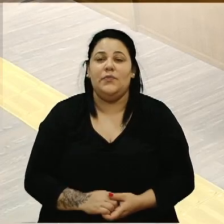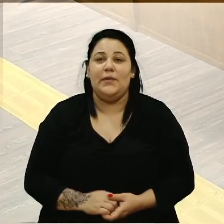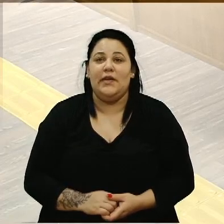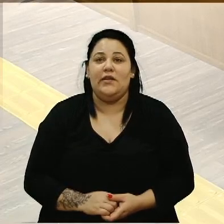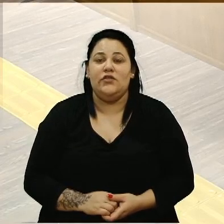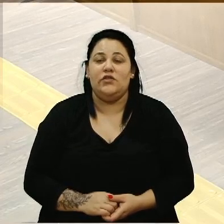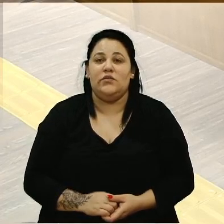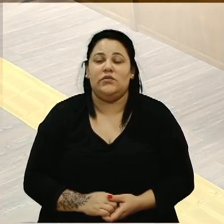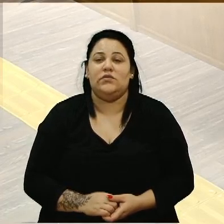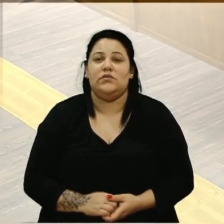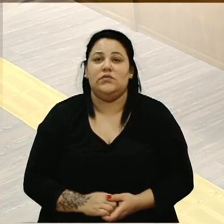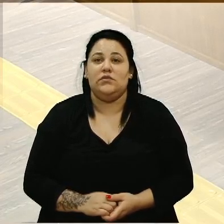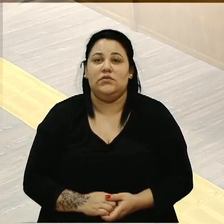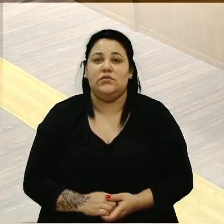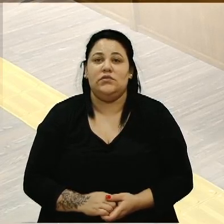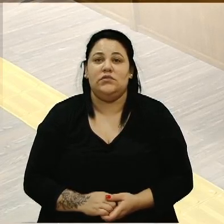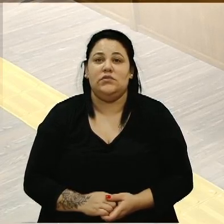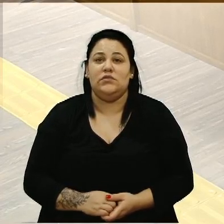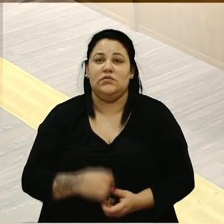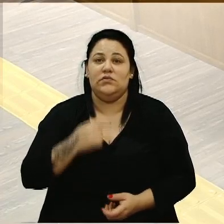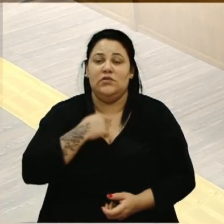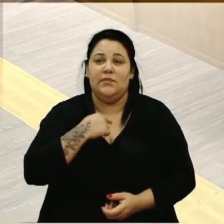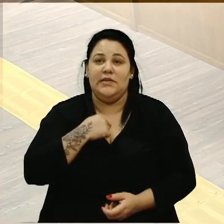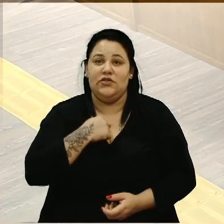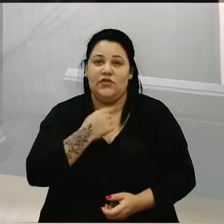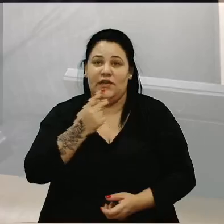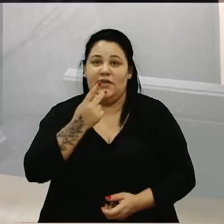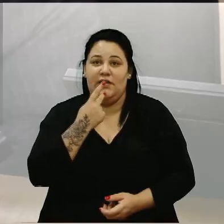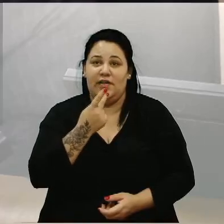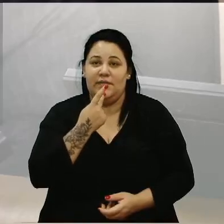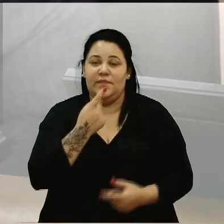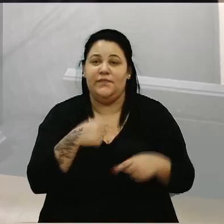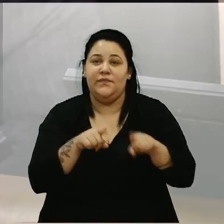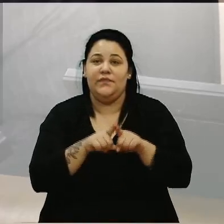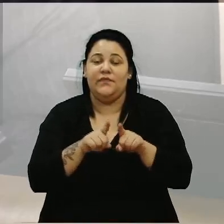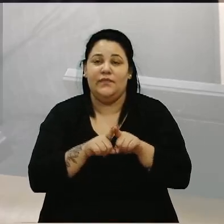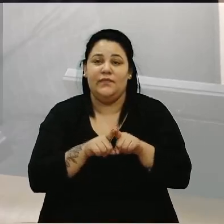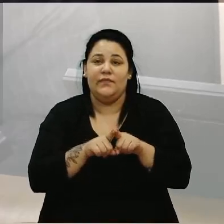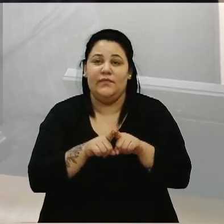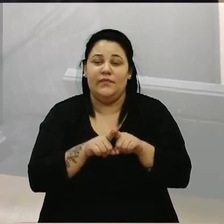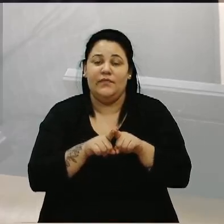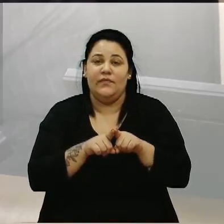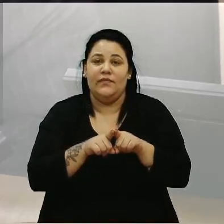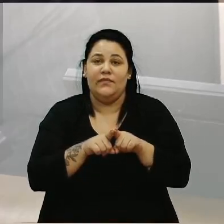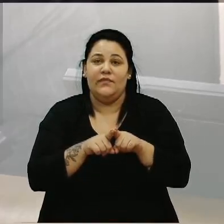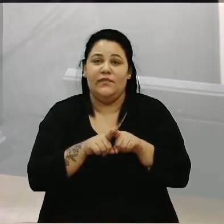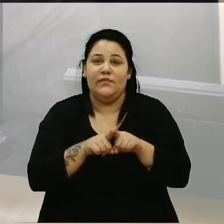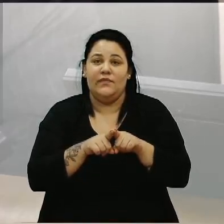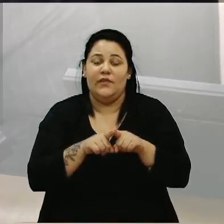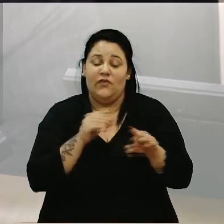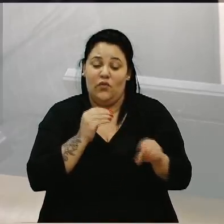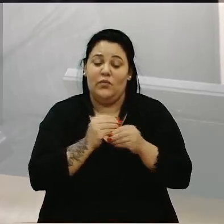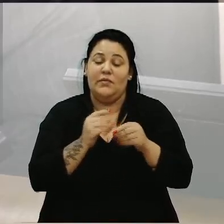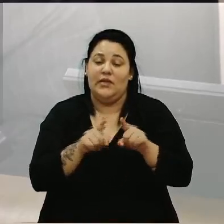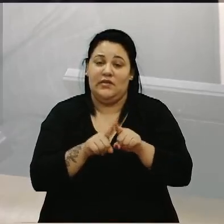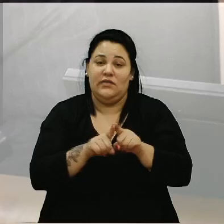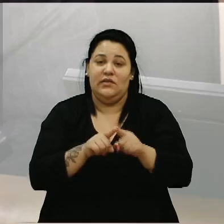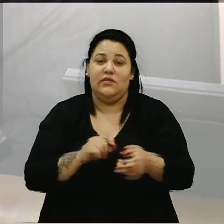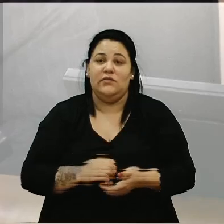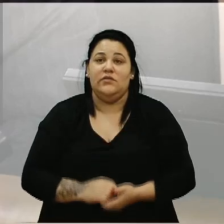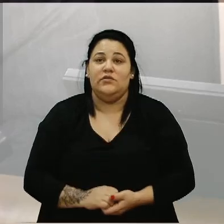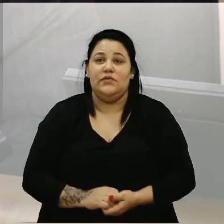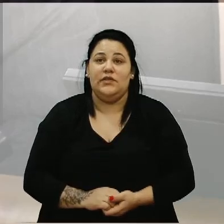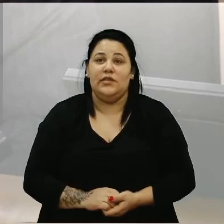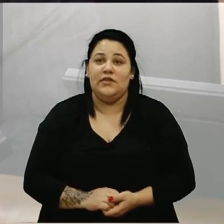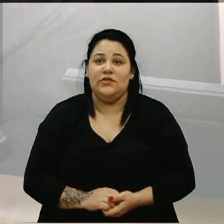disso. E eu vou na mesma linha do vereador Schalco, da vereadora Estela e até vou dar um complemento aqui. Eu acredito que a